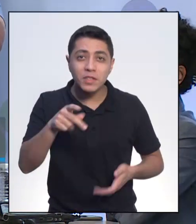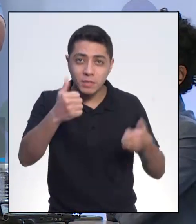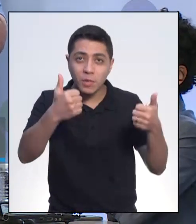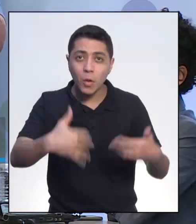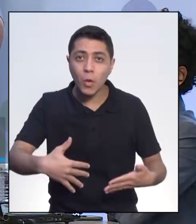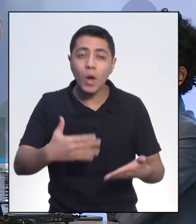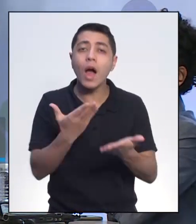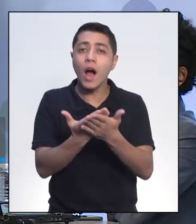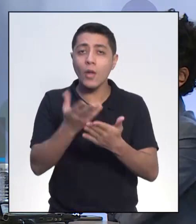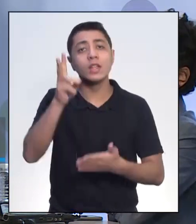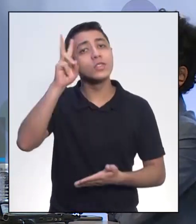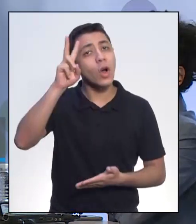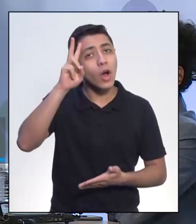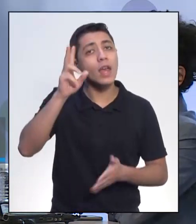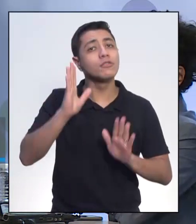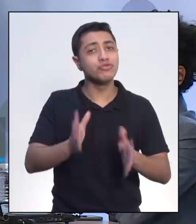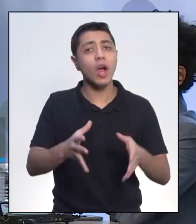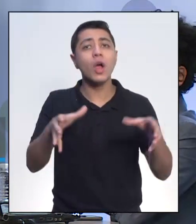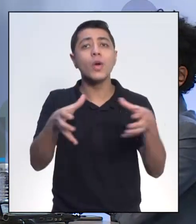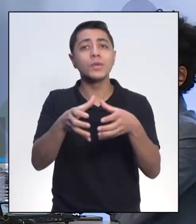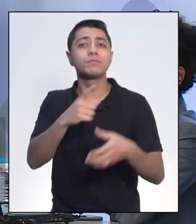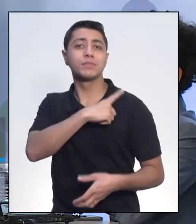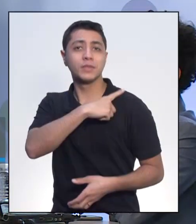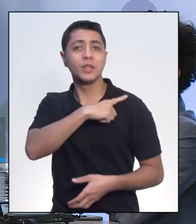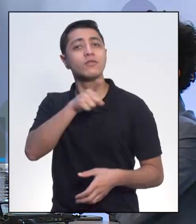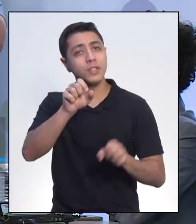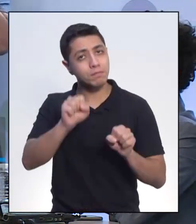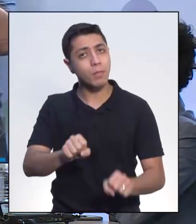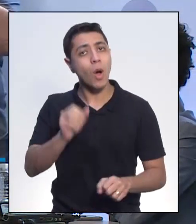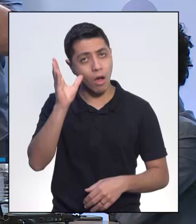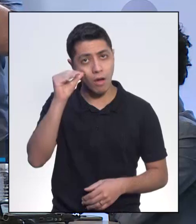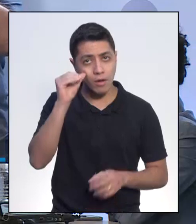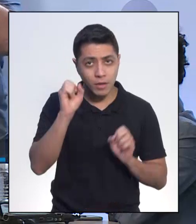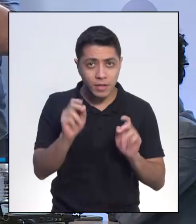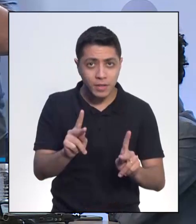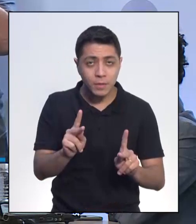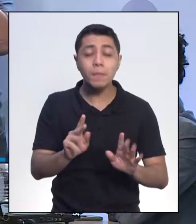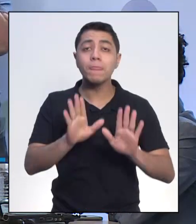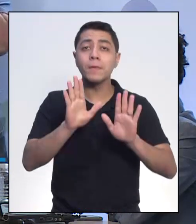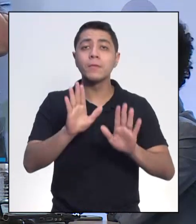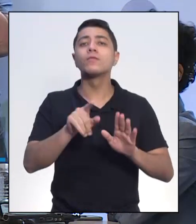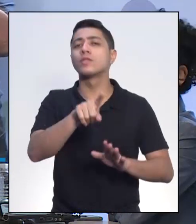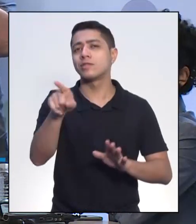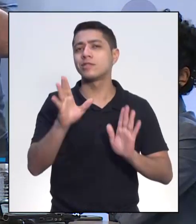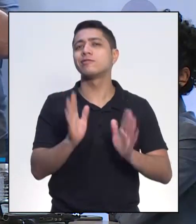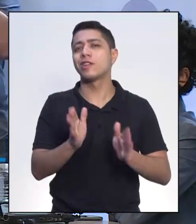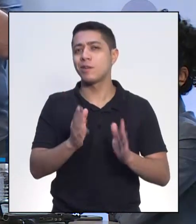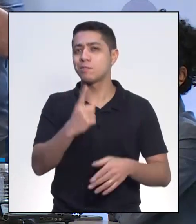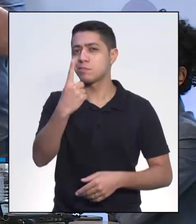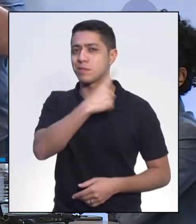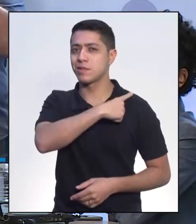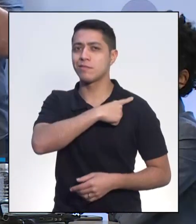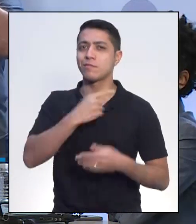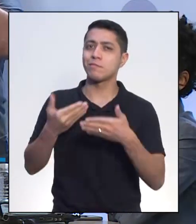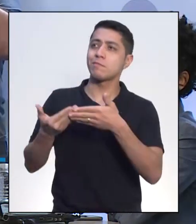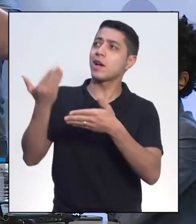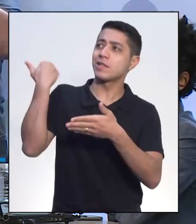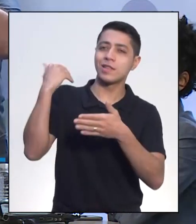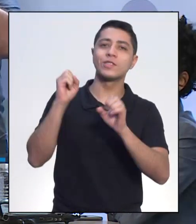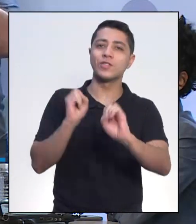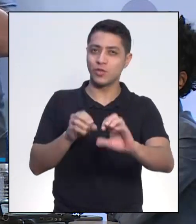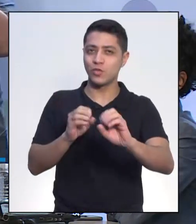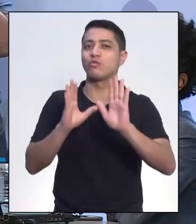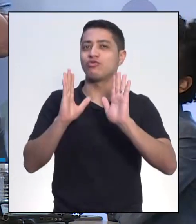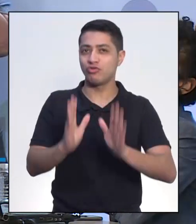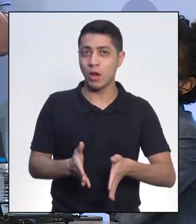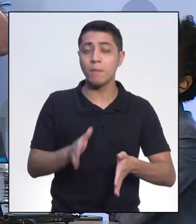Principalmente no primeiro que se fala muito sobre as civilizações, né? Então, vocês também já tiveram aí no primeiro ano do ensino médio. O que nós vamos ver aqui são